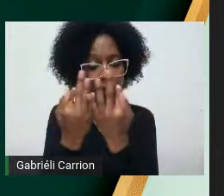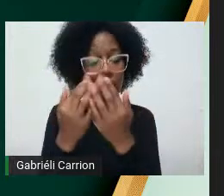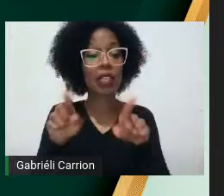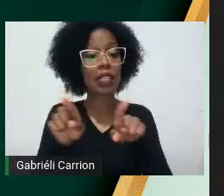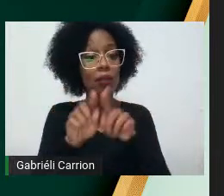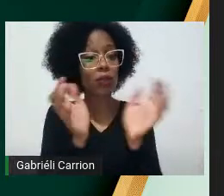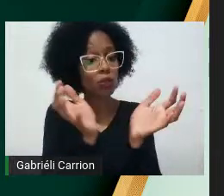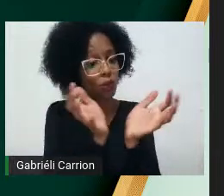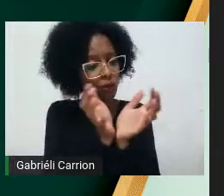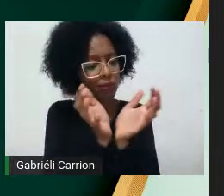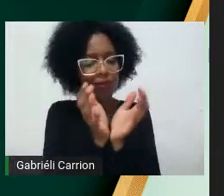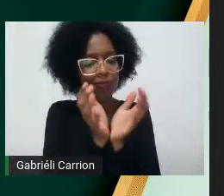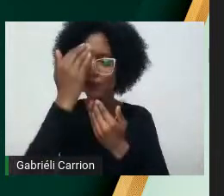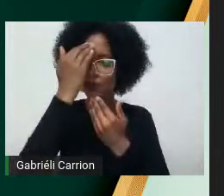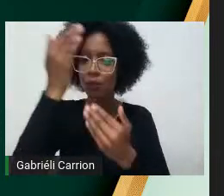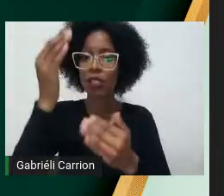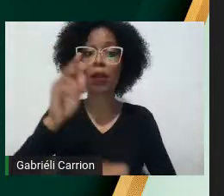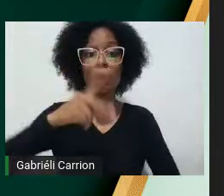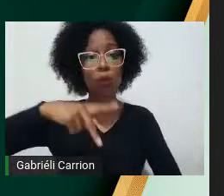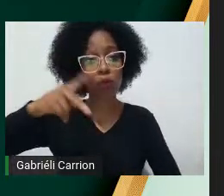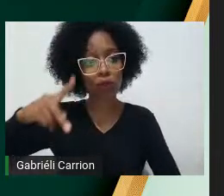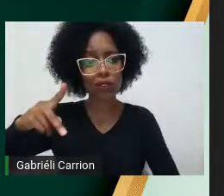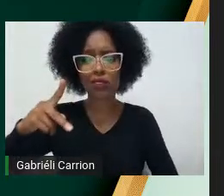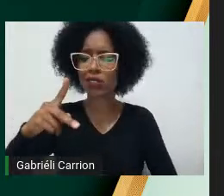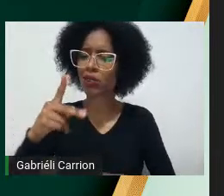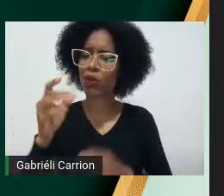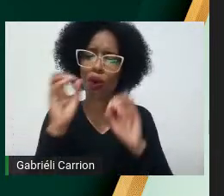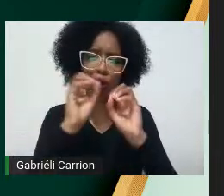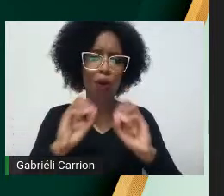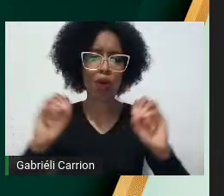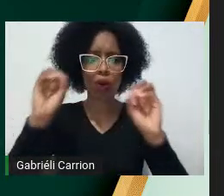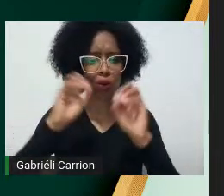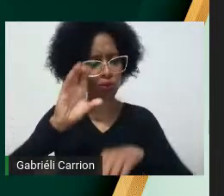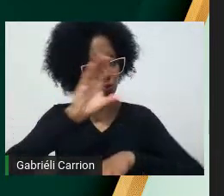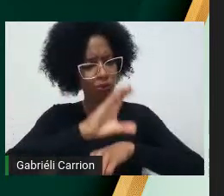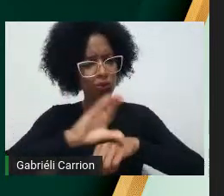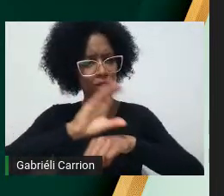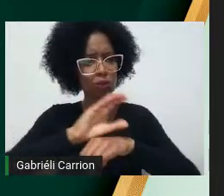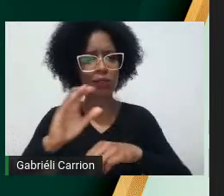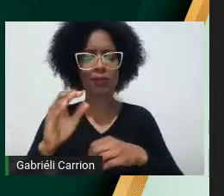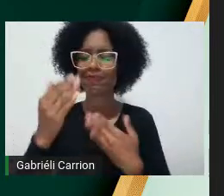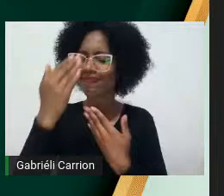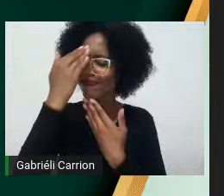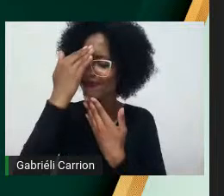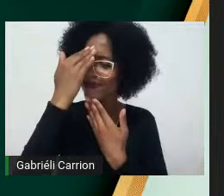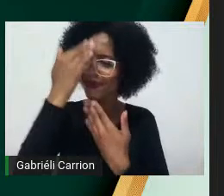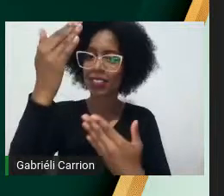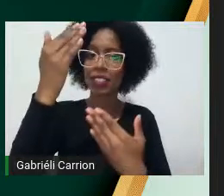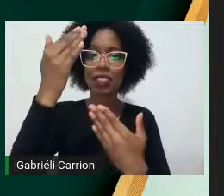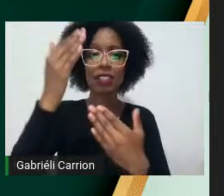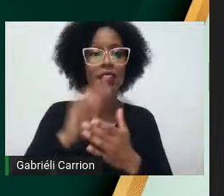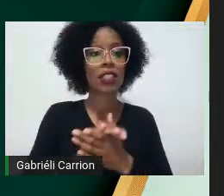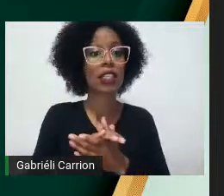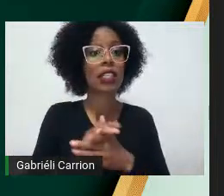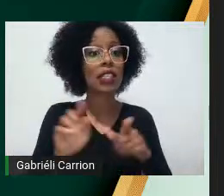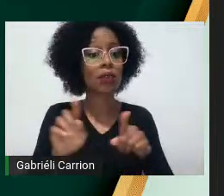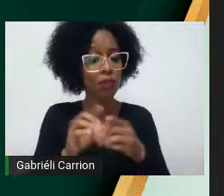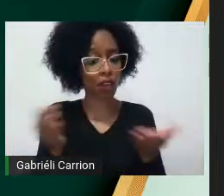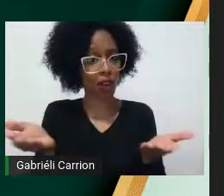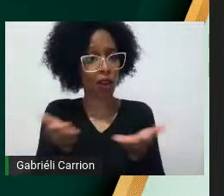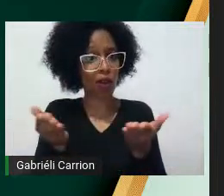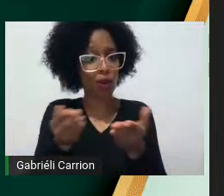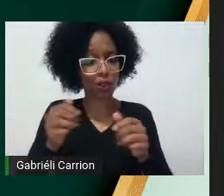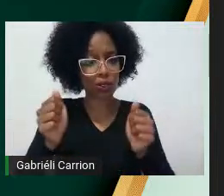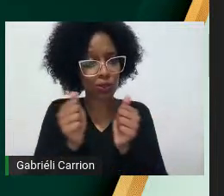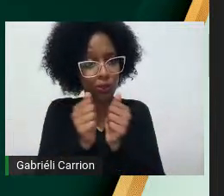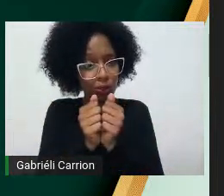colegas, aos professores excelentes do curso, e muito obrigada, né, pela oportunidade de fazer